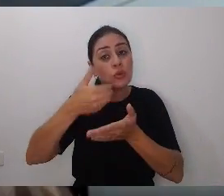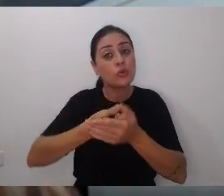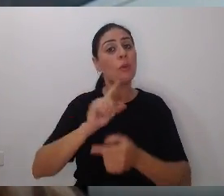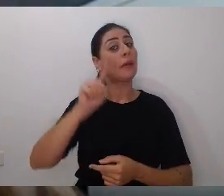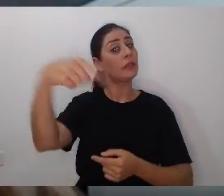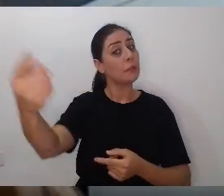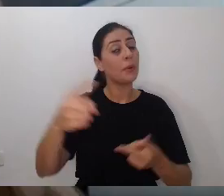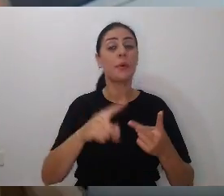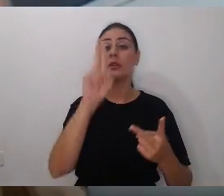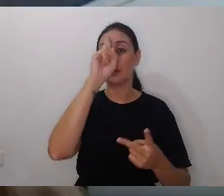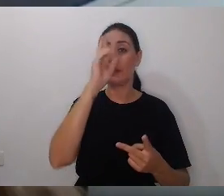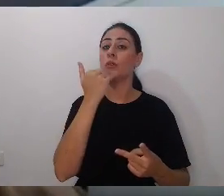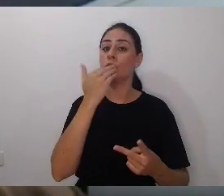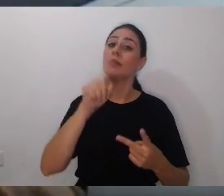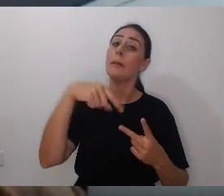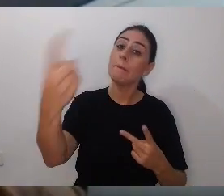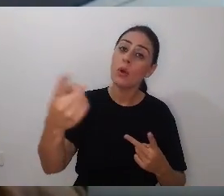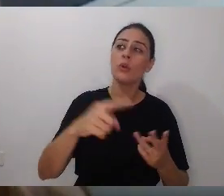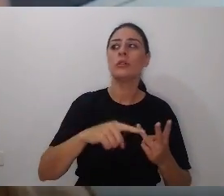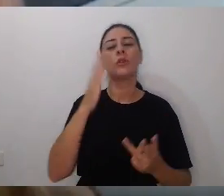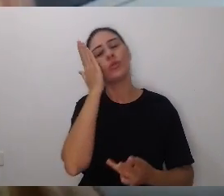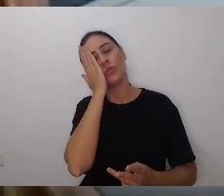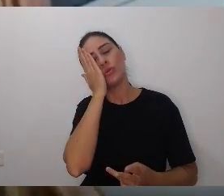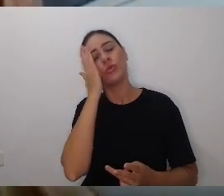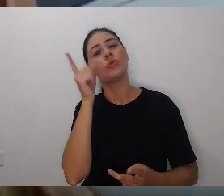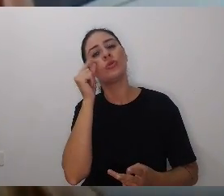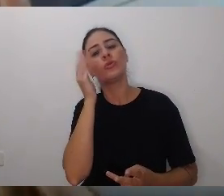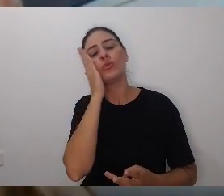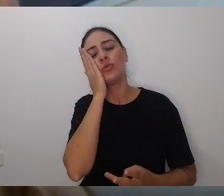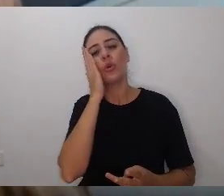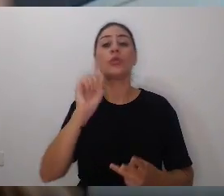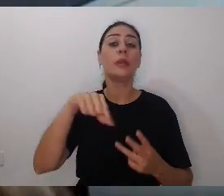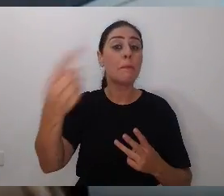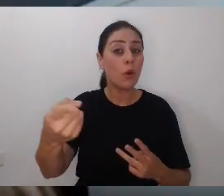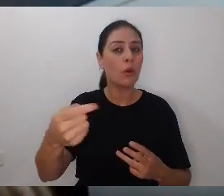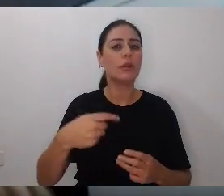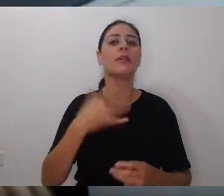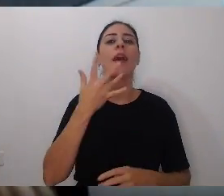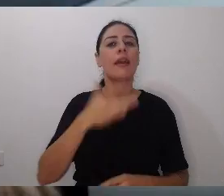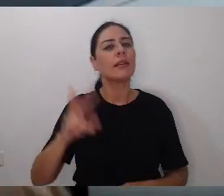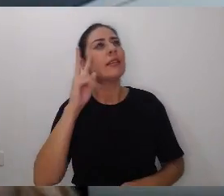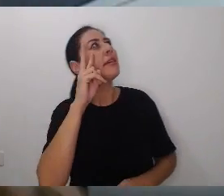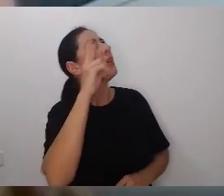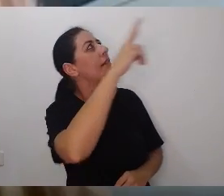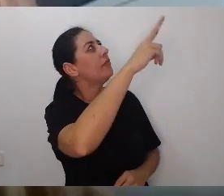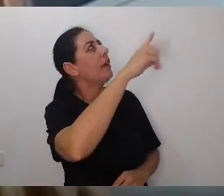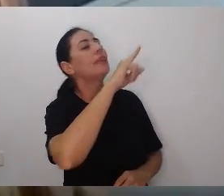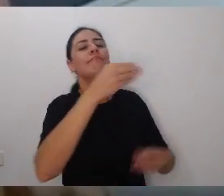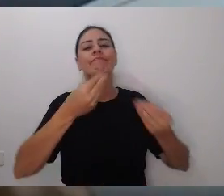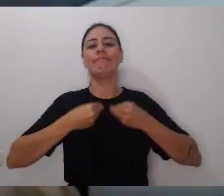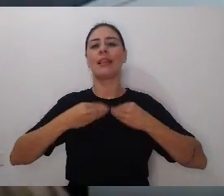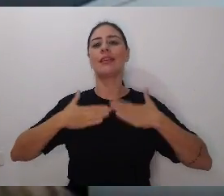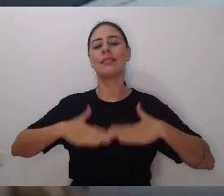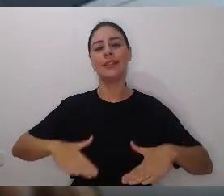você fala assim, lembra do nosso combinado? O parquinho lá na nossa rotina tá depois do quê? Depois da